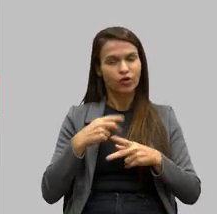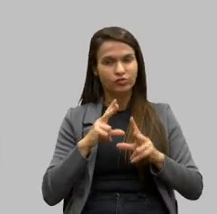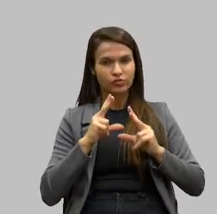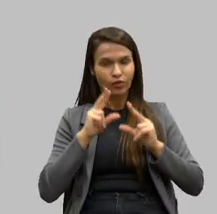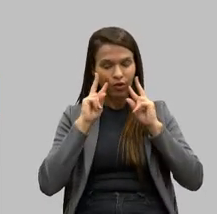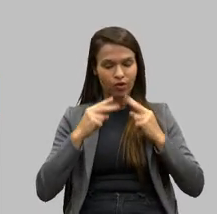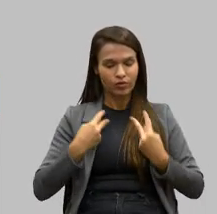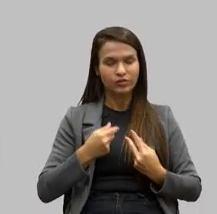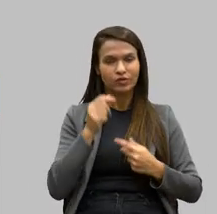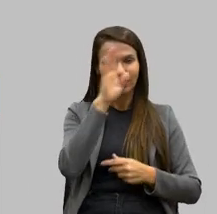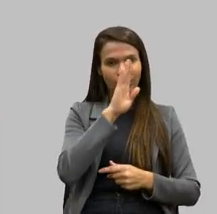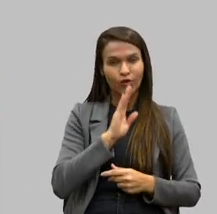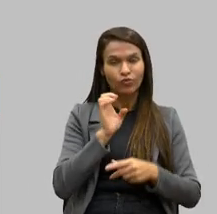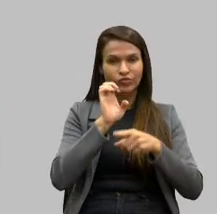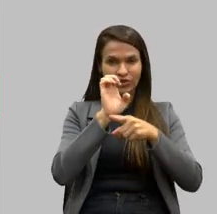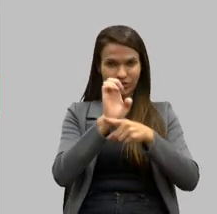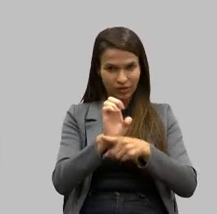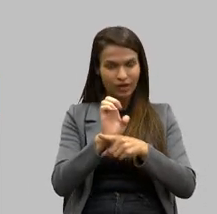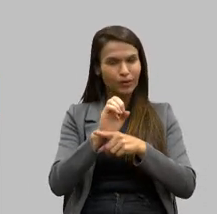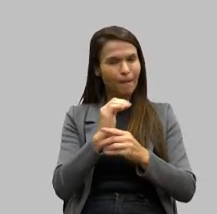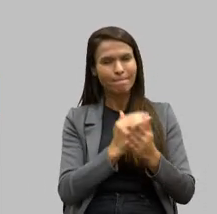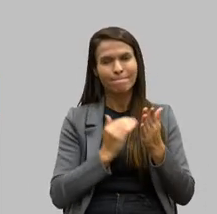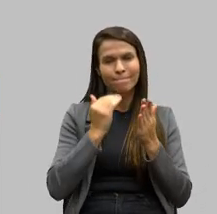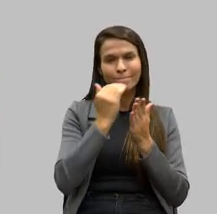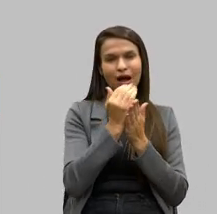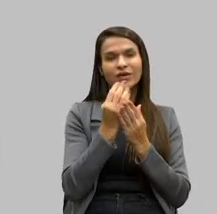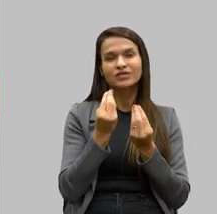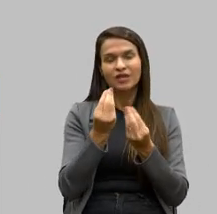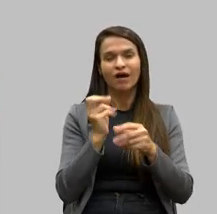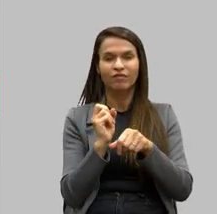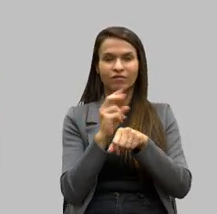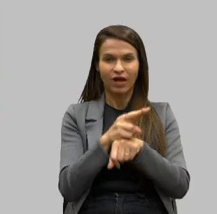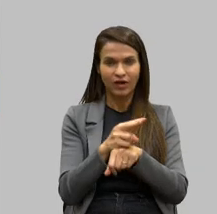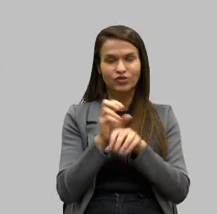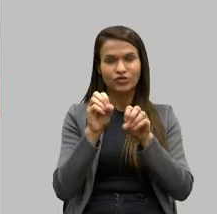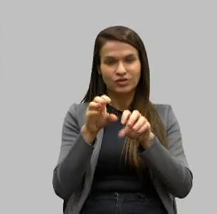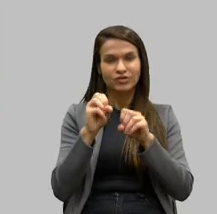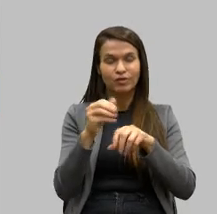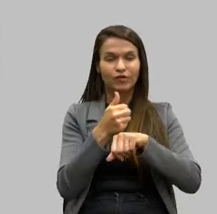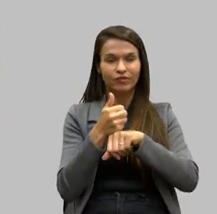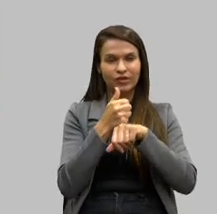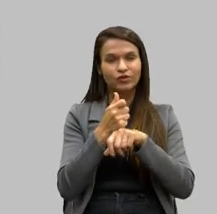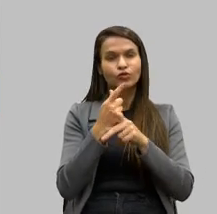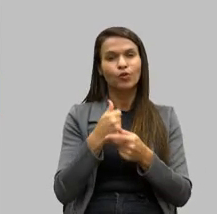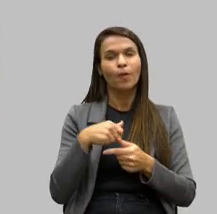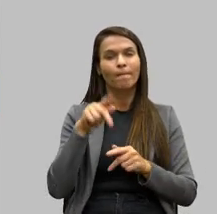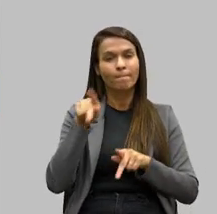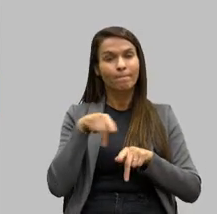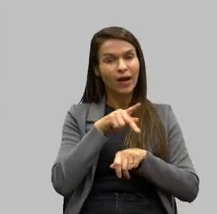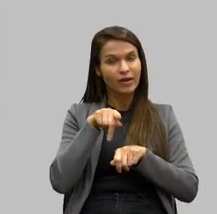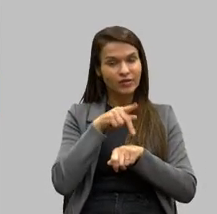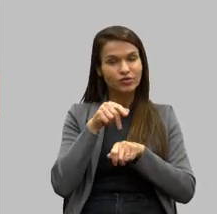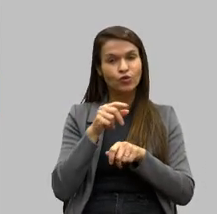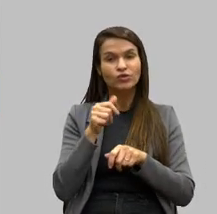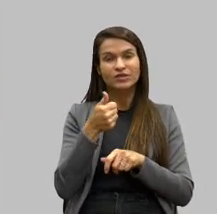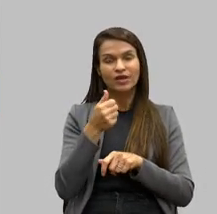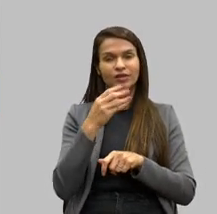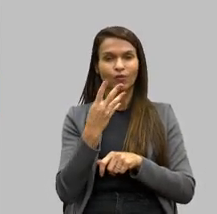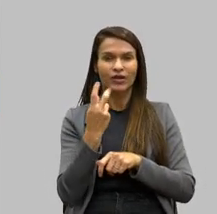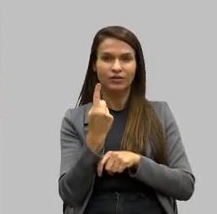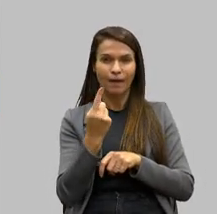nacionalmente como o Estado que mais oferta vagas de ensino profissionalizante no país, com 140 mil vagas